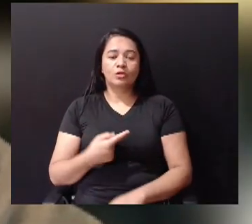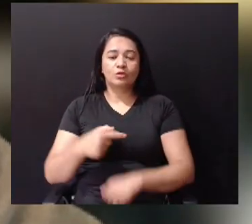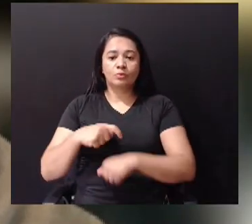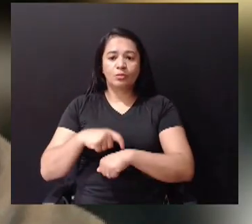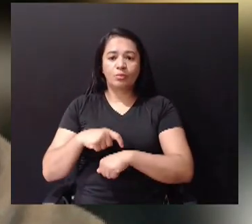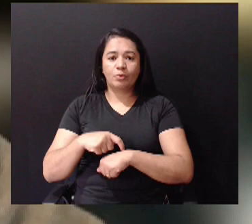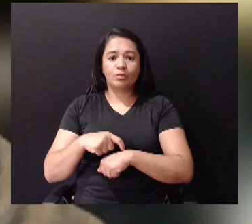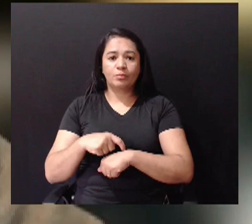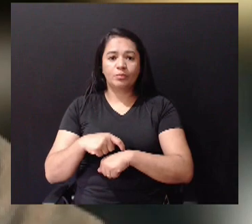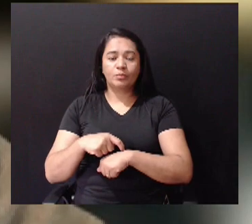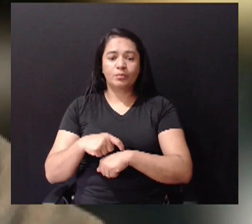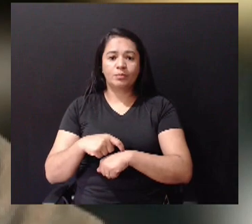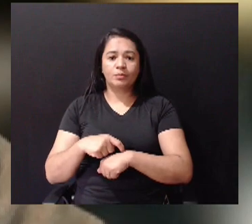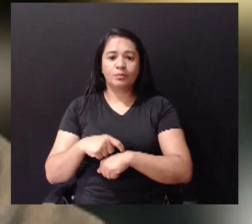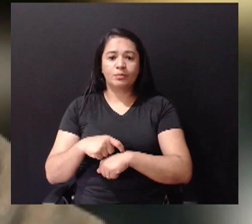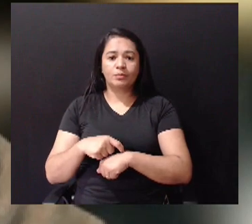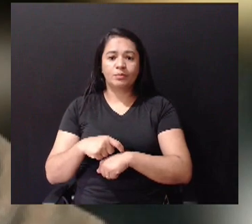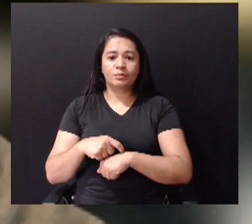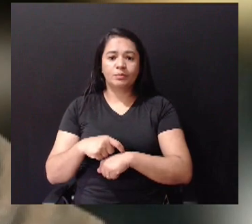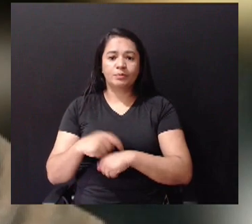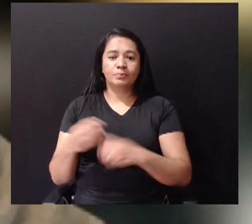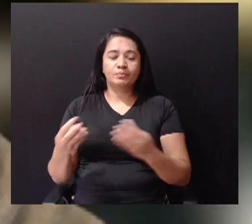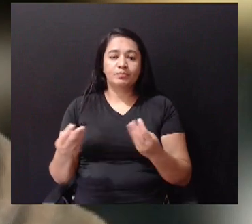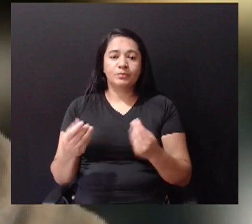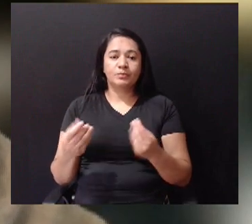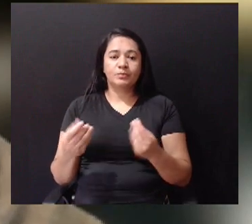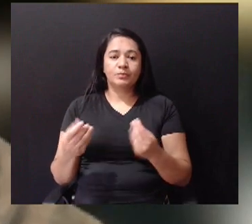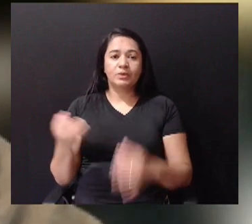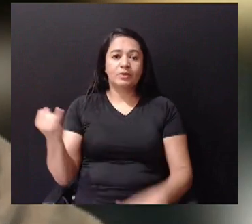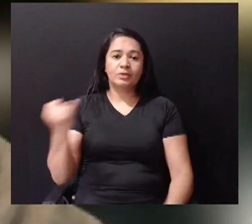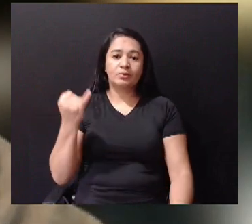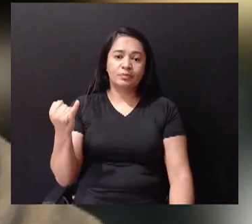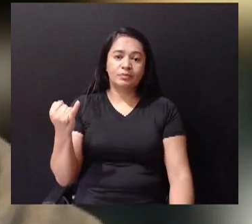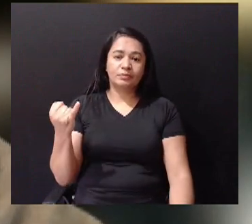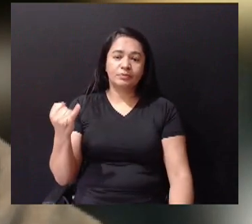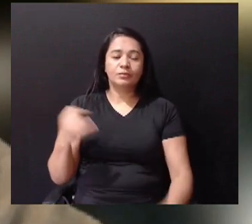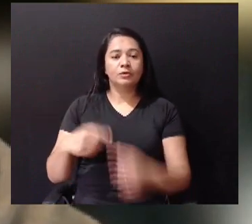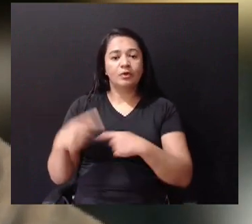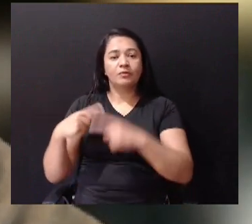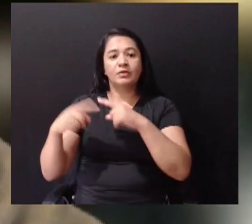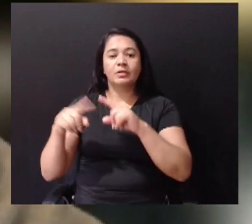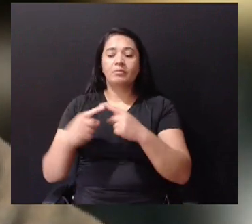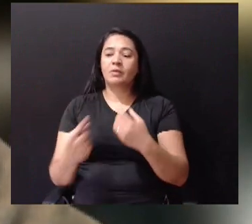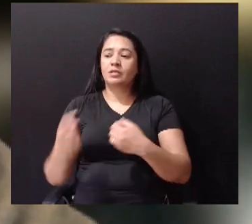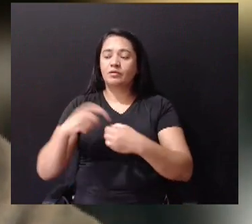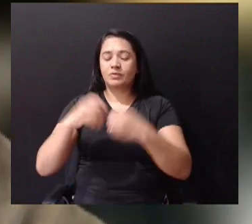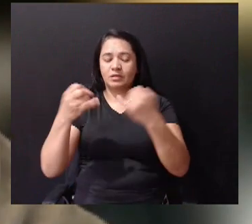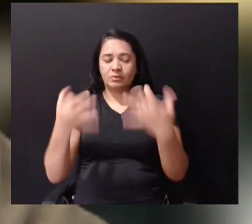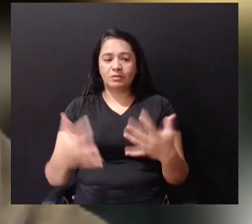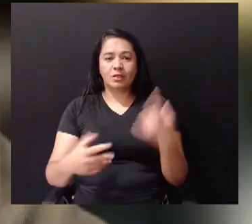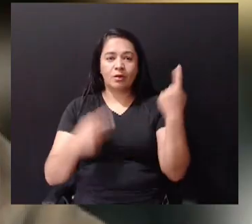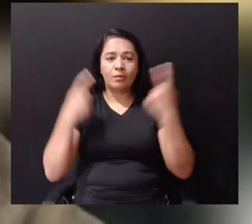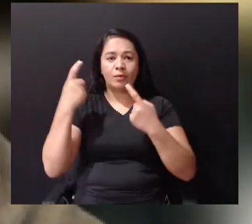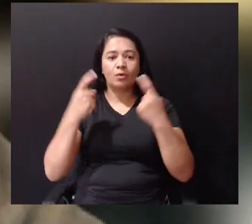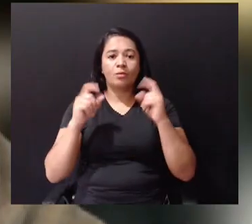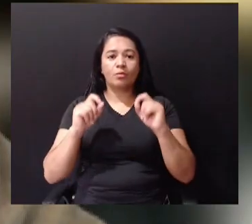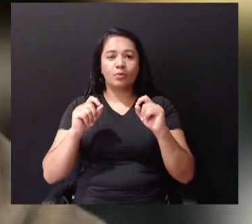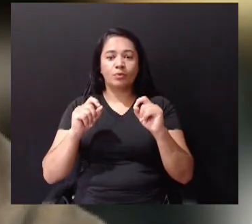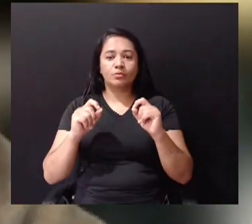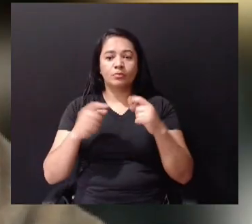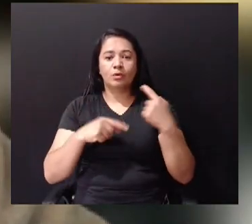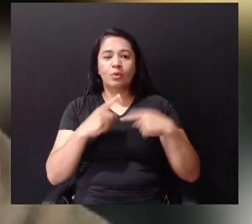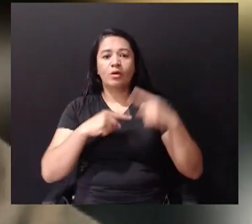extremamente importante de avanços, mas eu volto a falar que me preocupa muito. Os avanços têm para mim